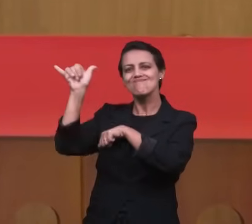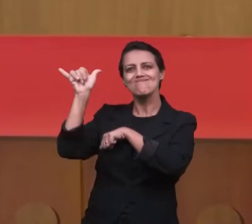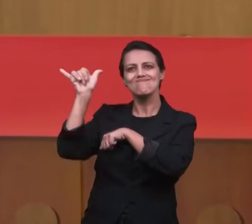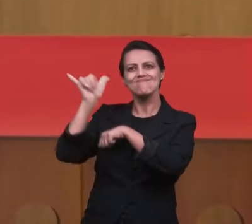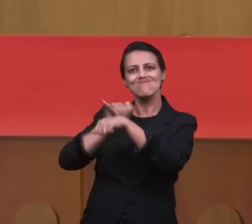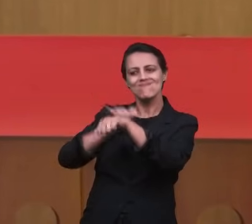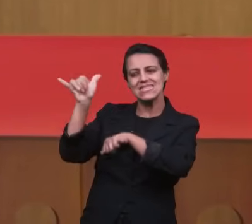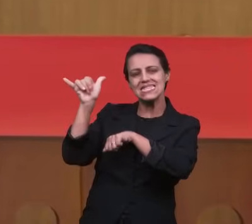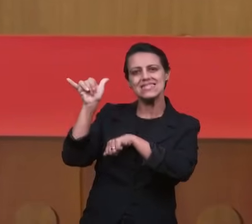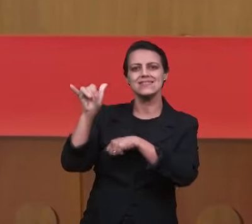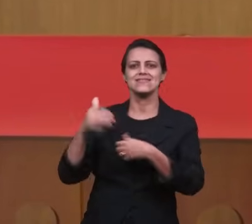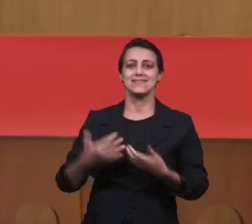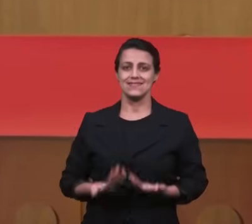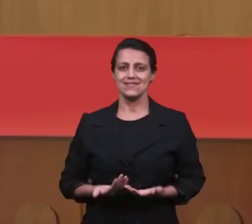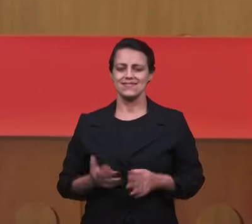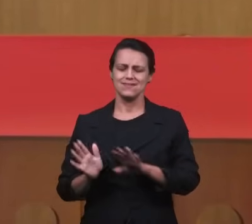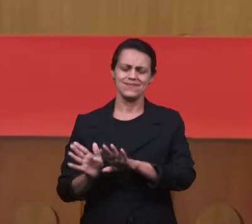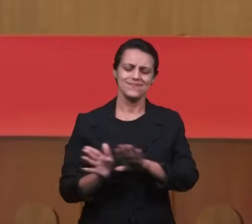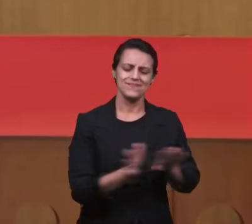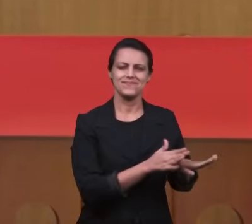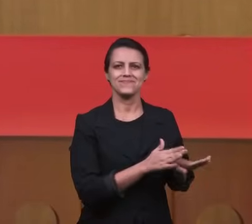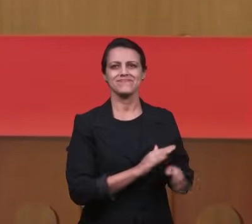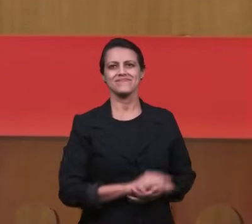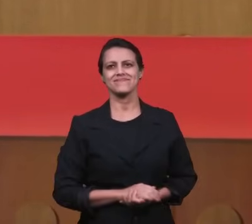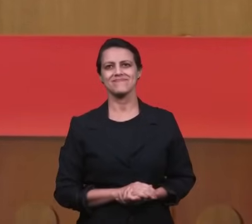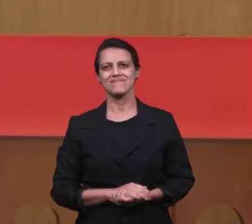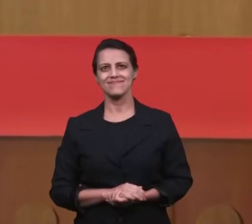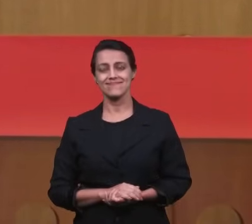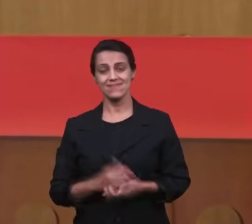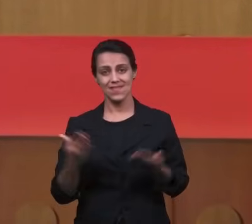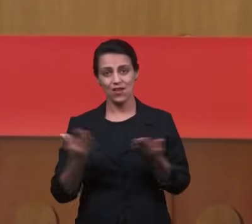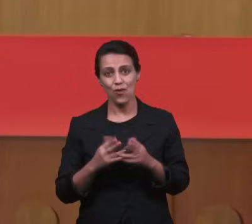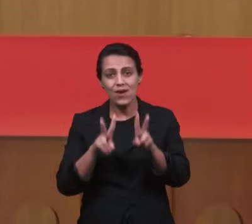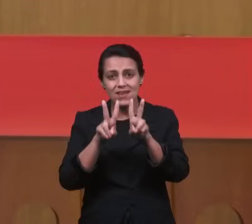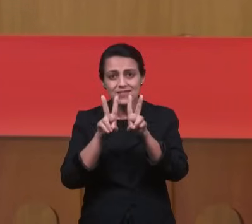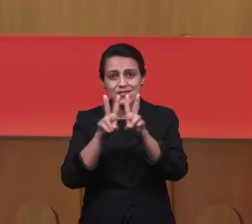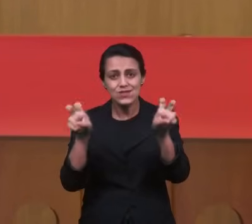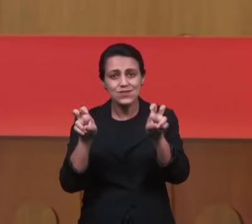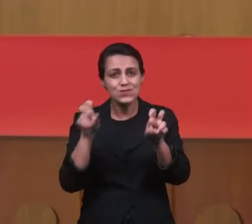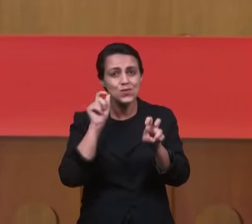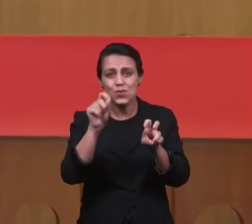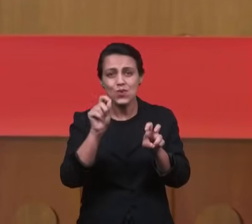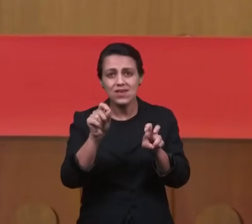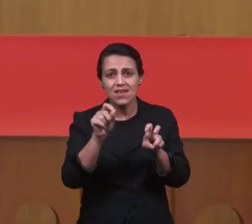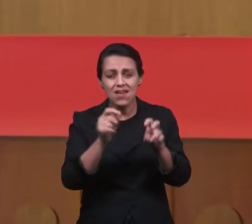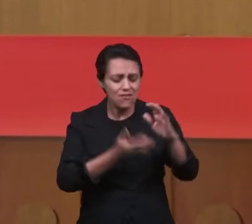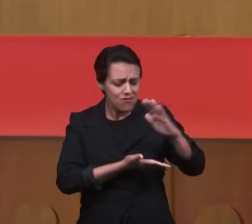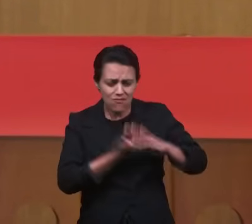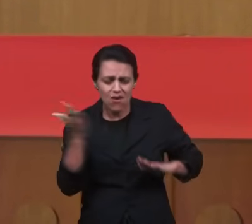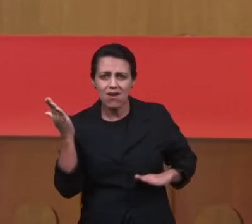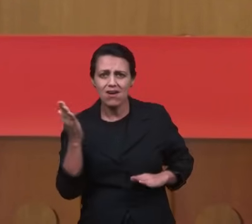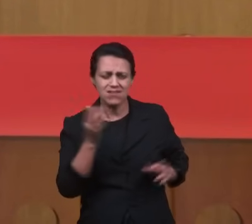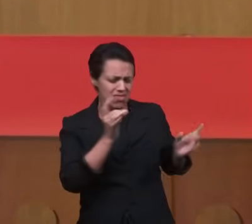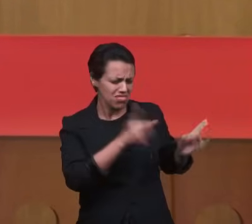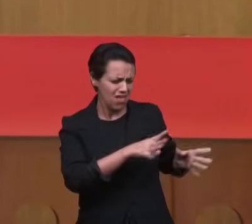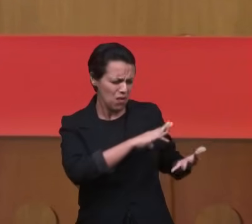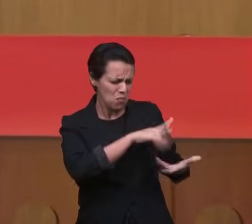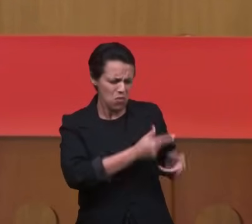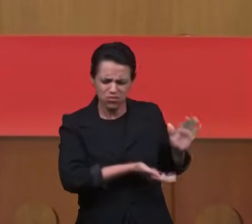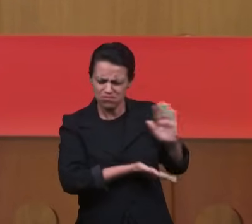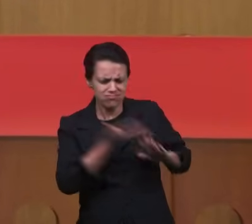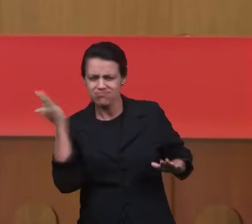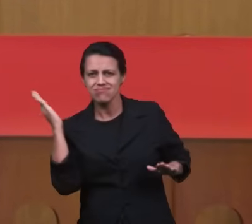vai nos interessar agora, não. A palavra é essa: fugir, salvai a vossa vida, sereis